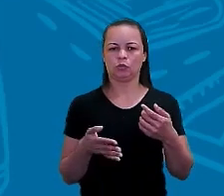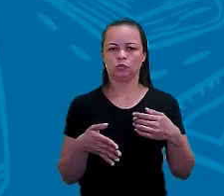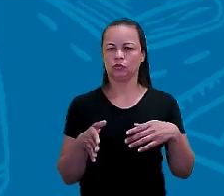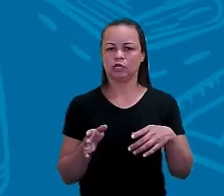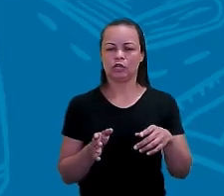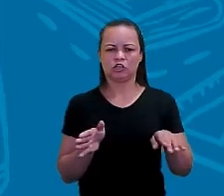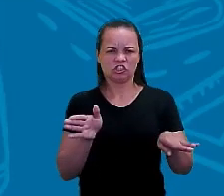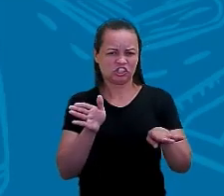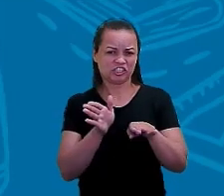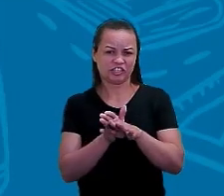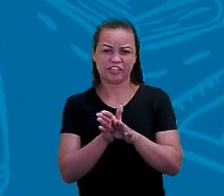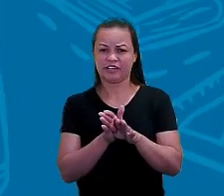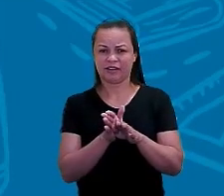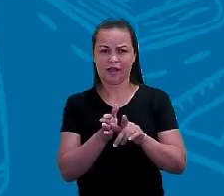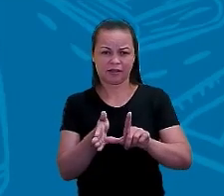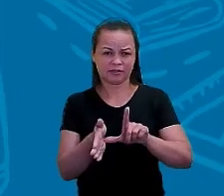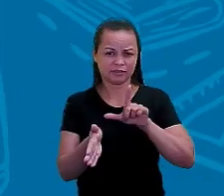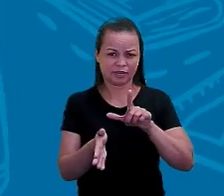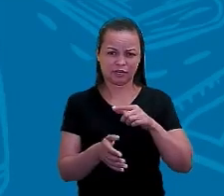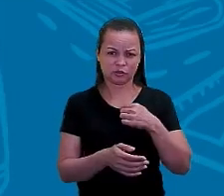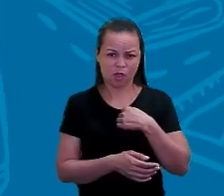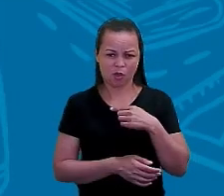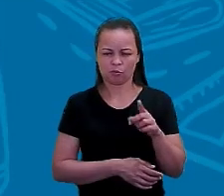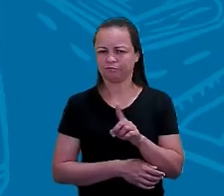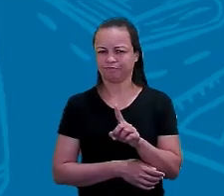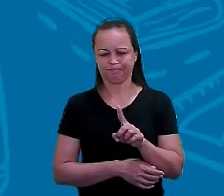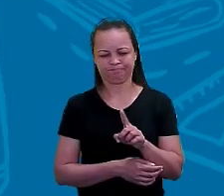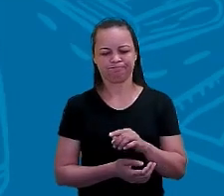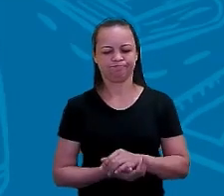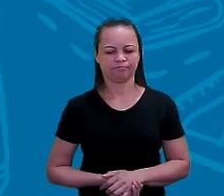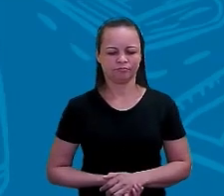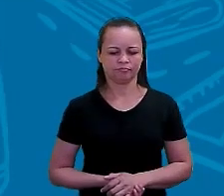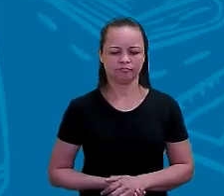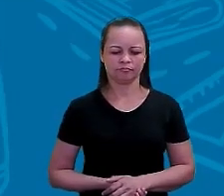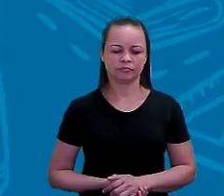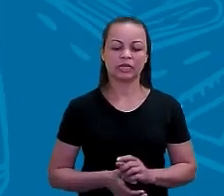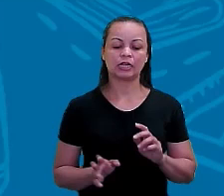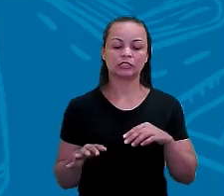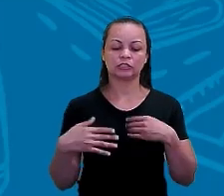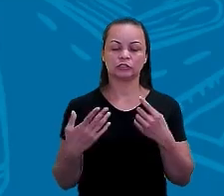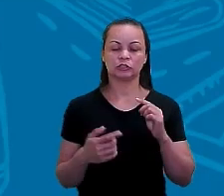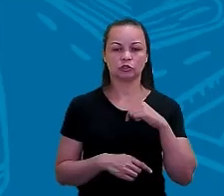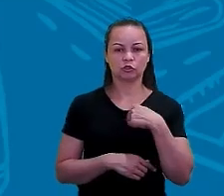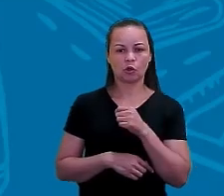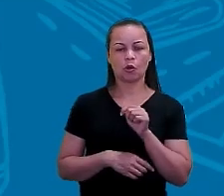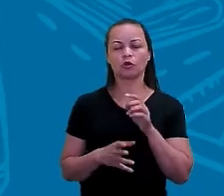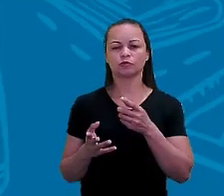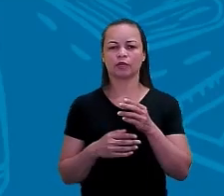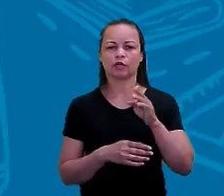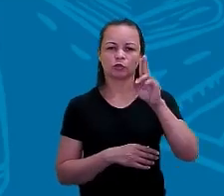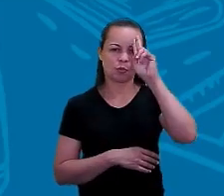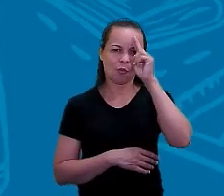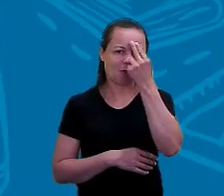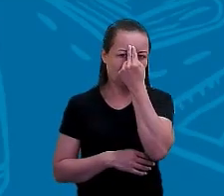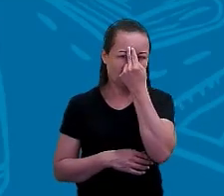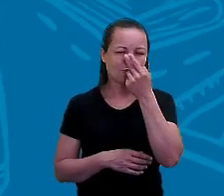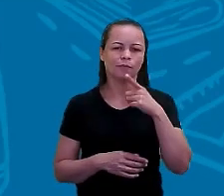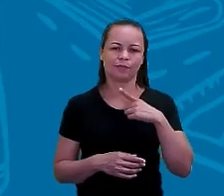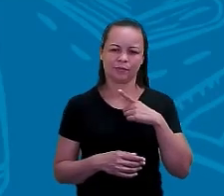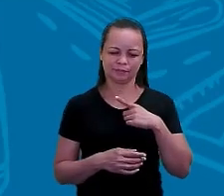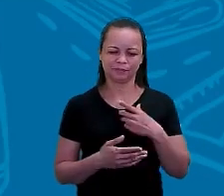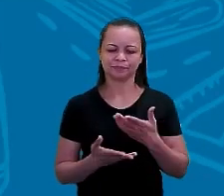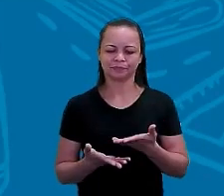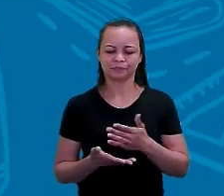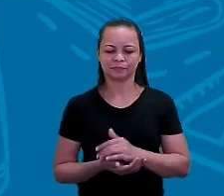an Uber. We took an Uber. Nós pegamos um Uber. I did not take an Uber. I